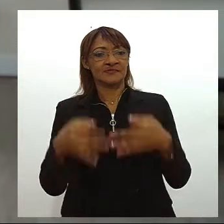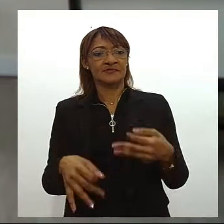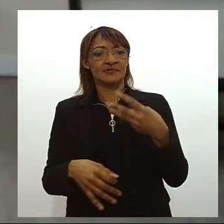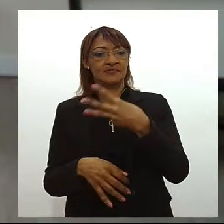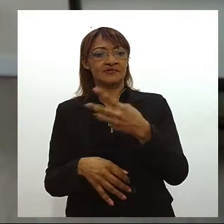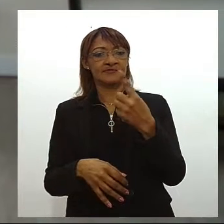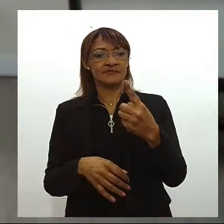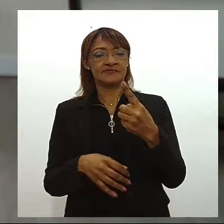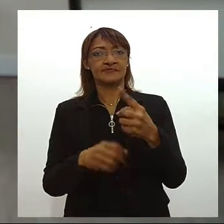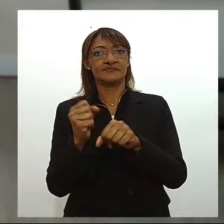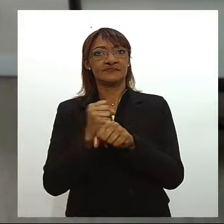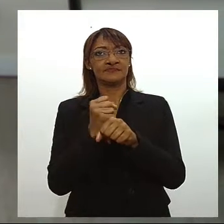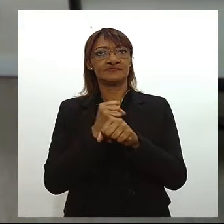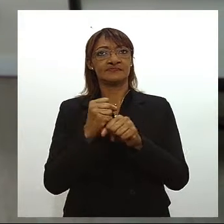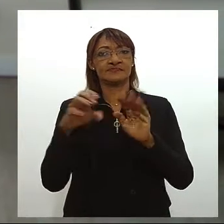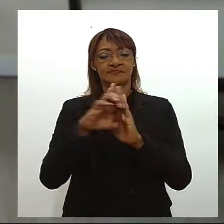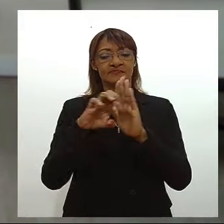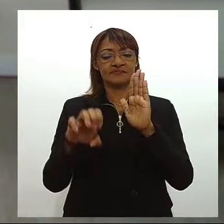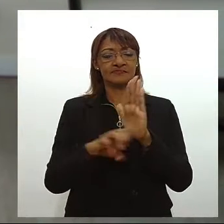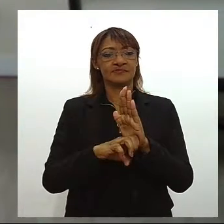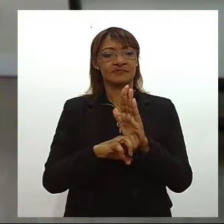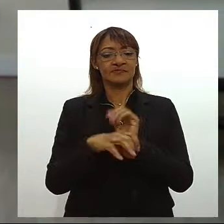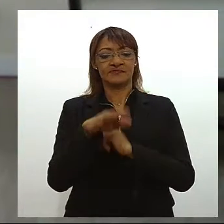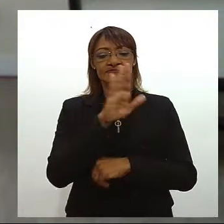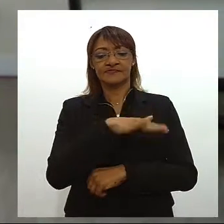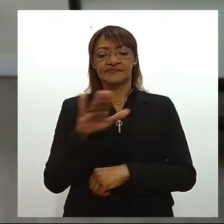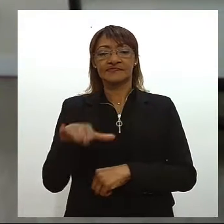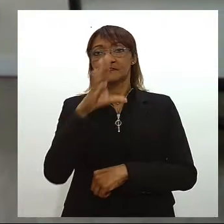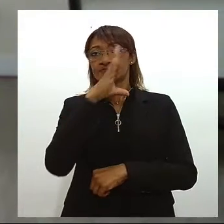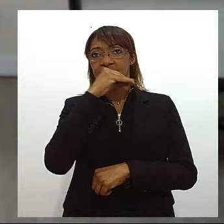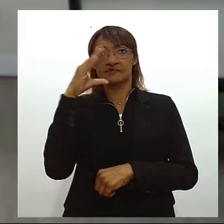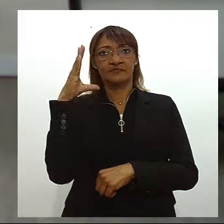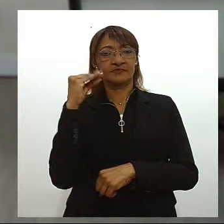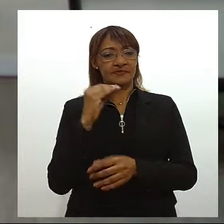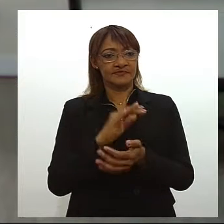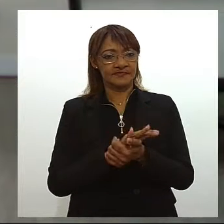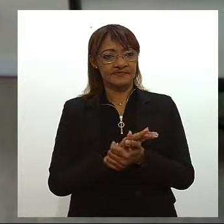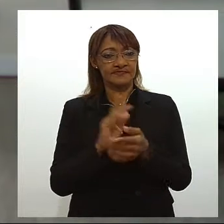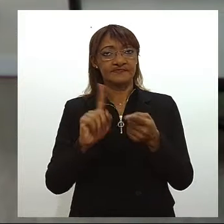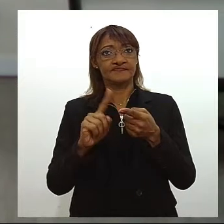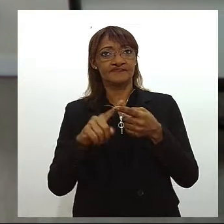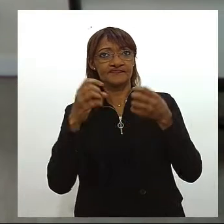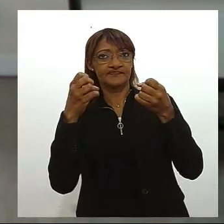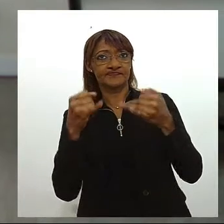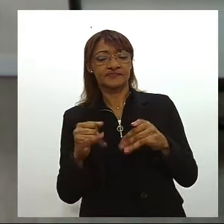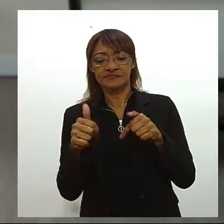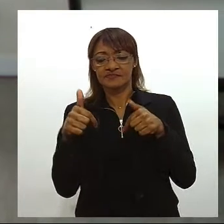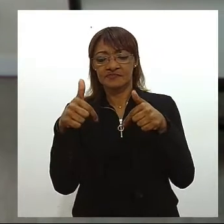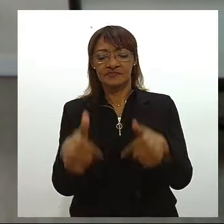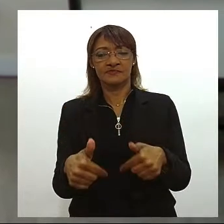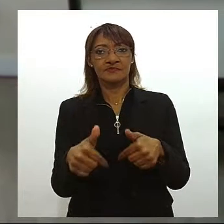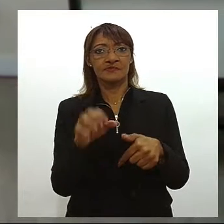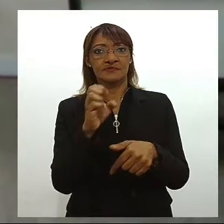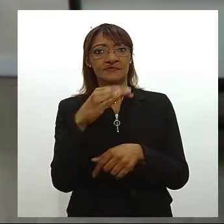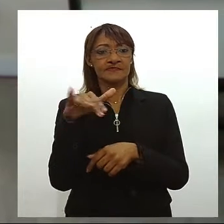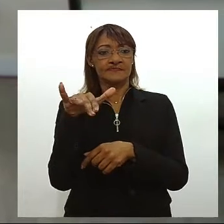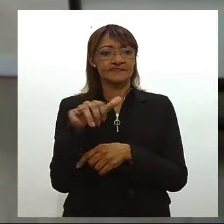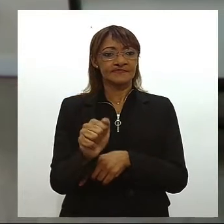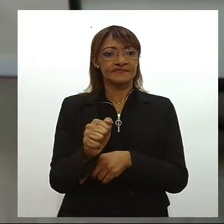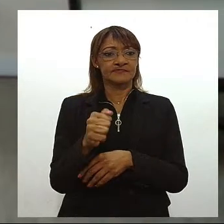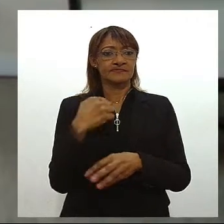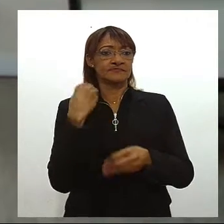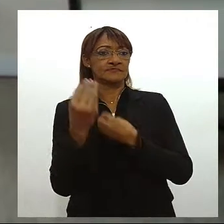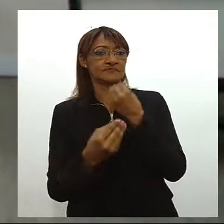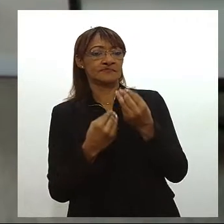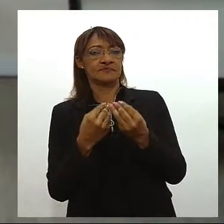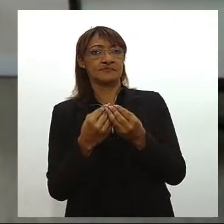do ECA, né, que é o Estatuto da Criança e do Adolescente, e falou sobre os desafios do ECA, de manter o ECA durante